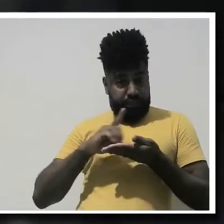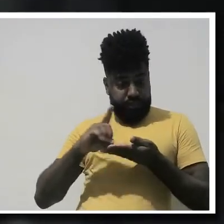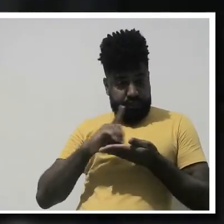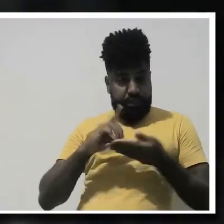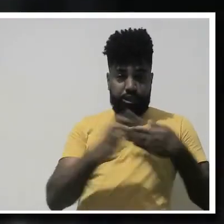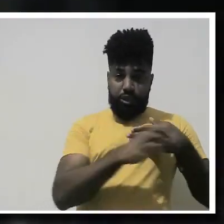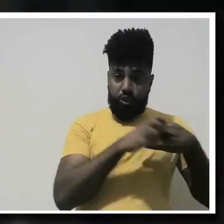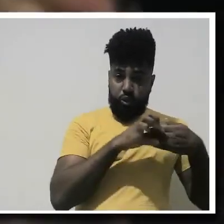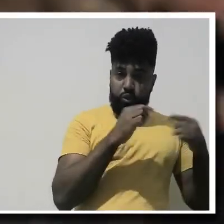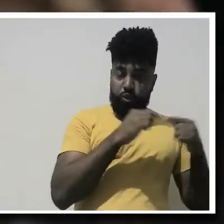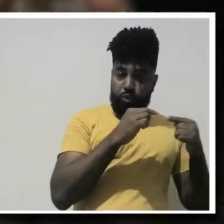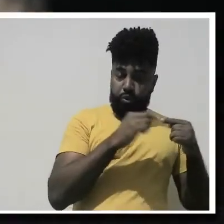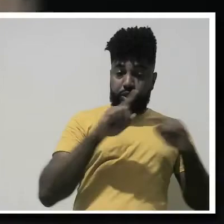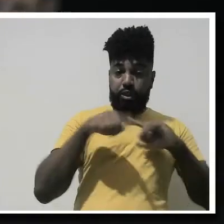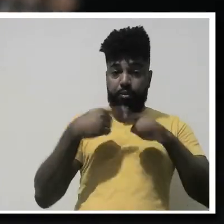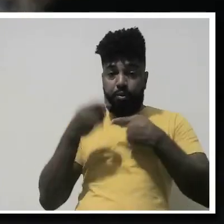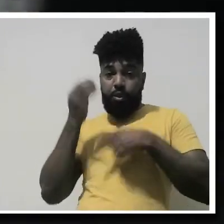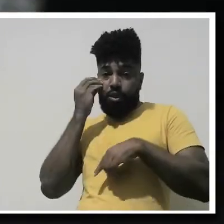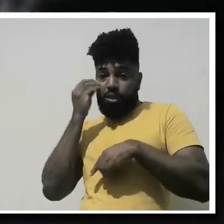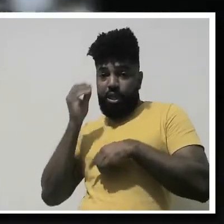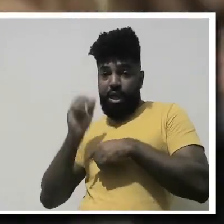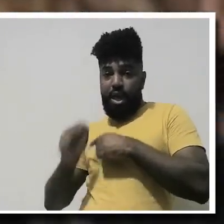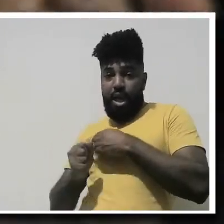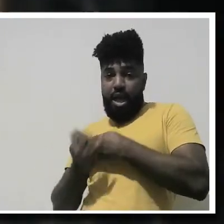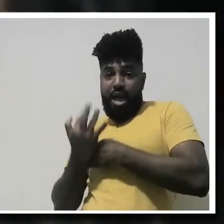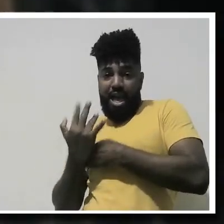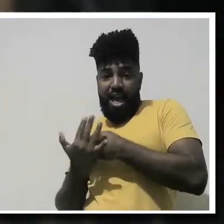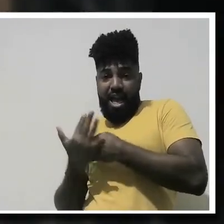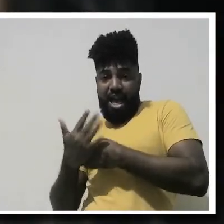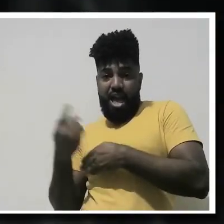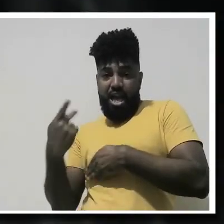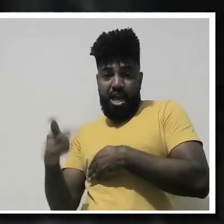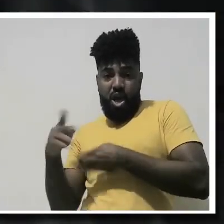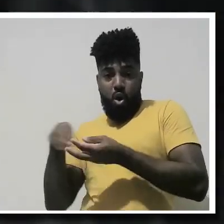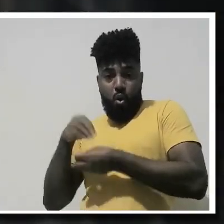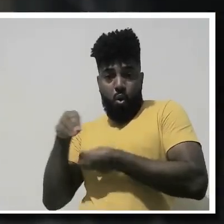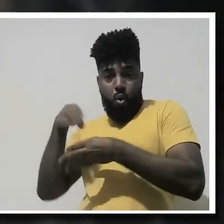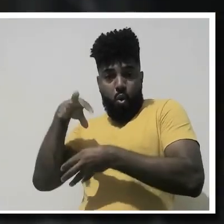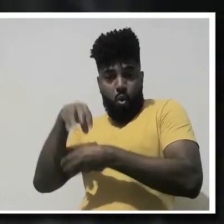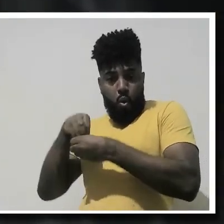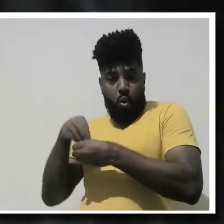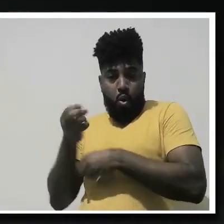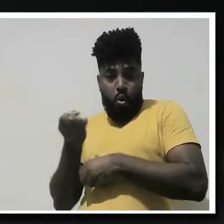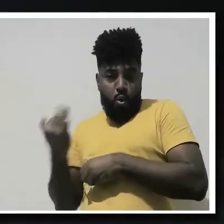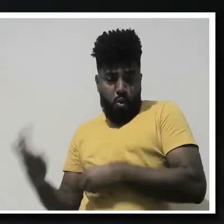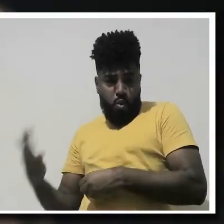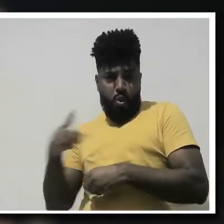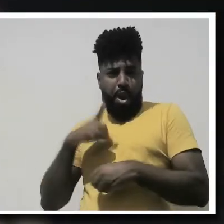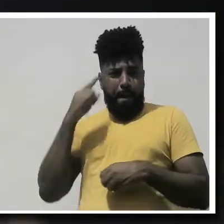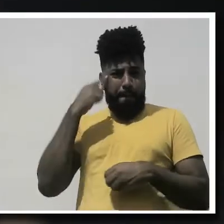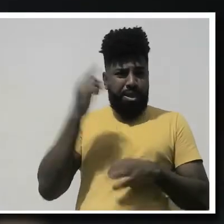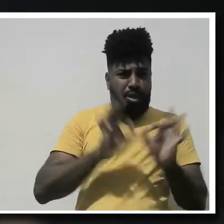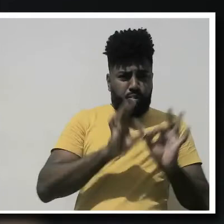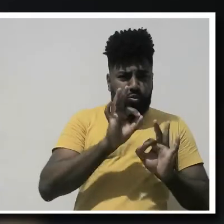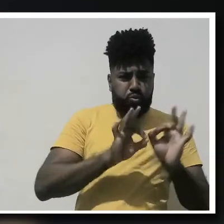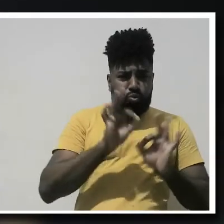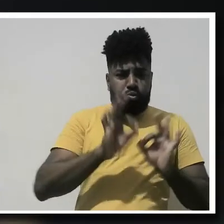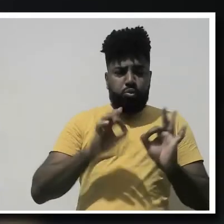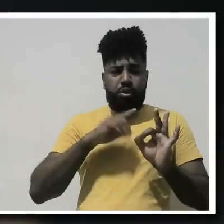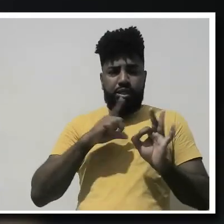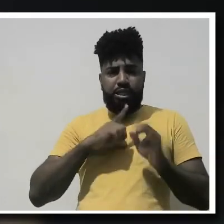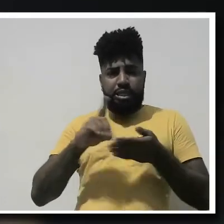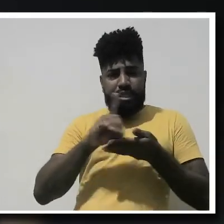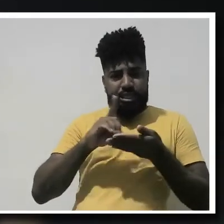e depois vamos checar a concentração desse ácido. Eu vou mostrar mais uma vez o processo, só para fins didáticos mesmo, mas eu acredito que o procedimento